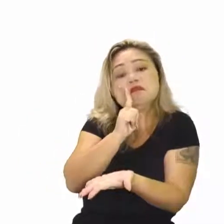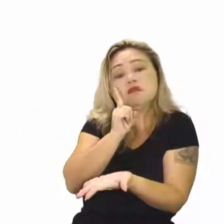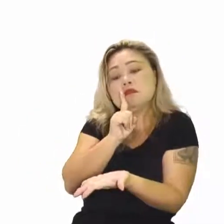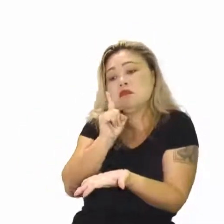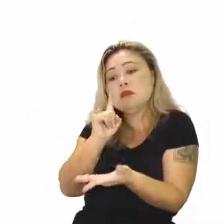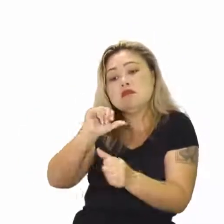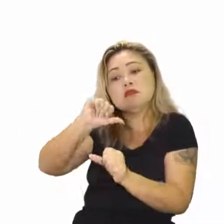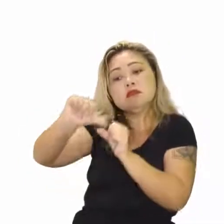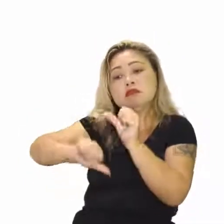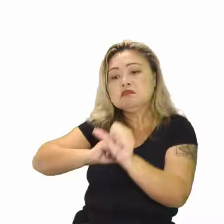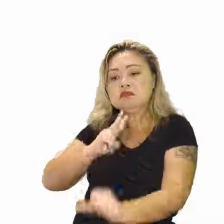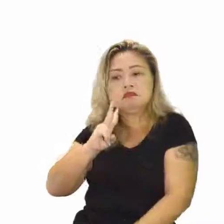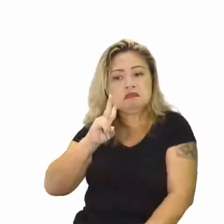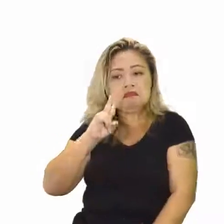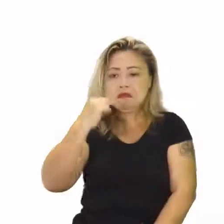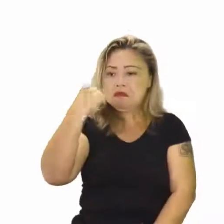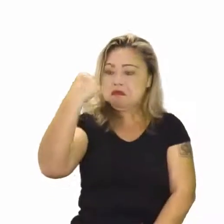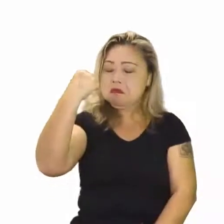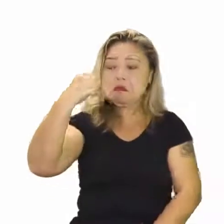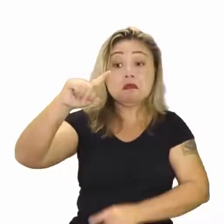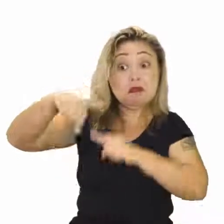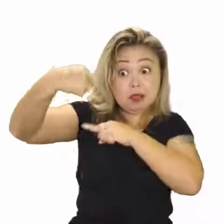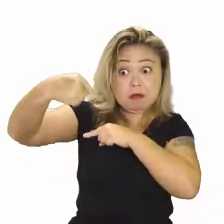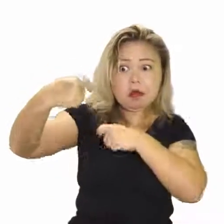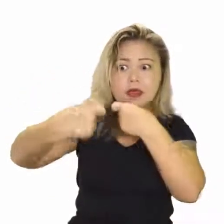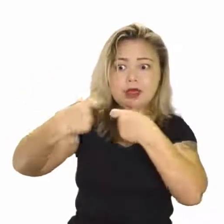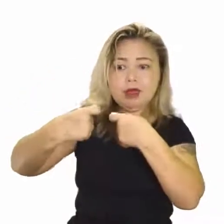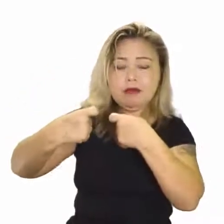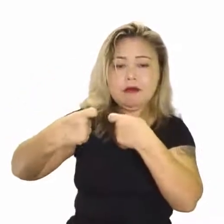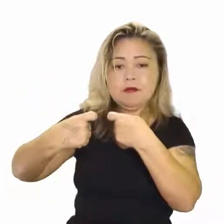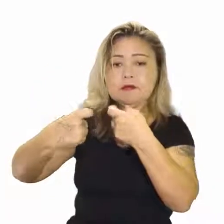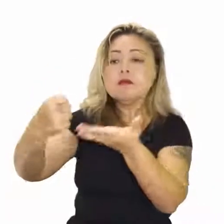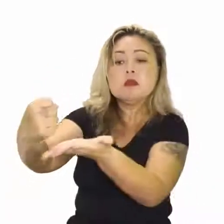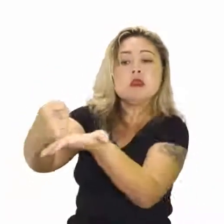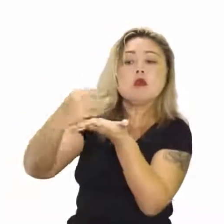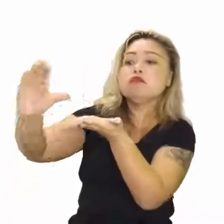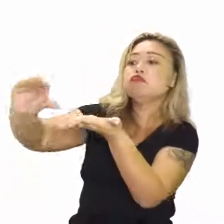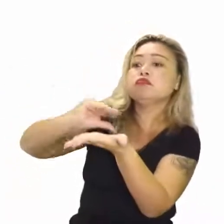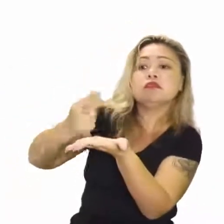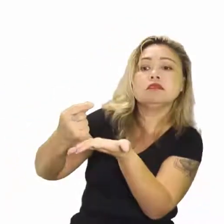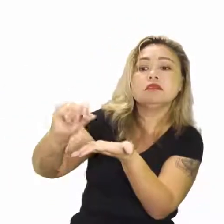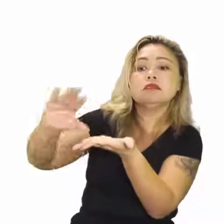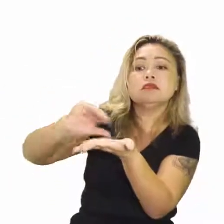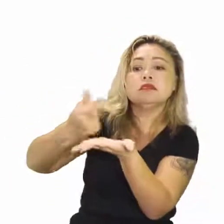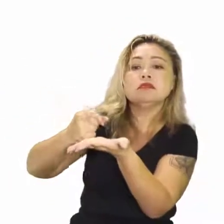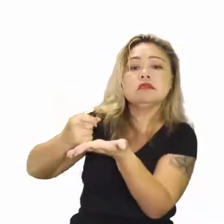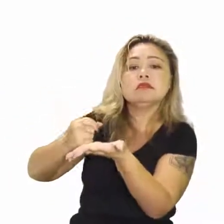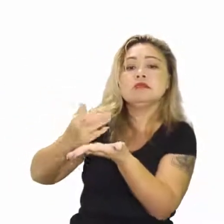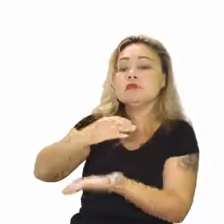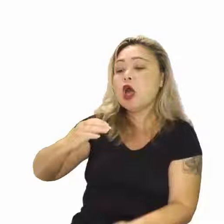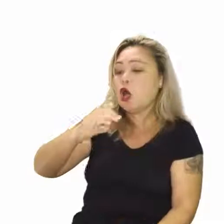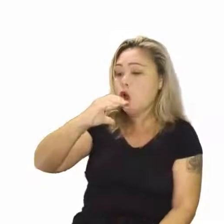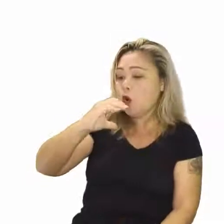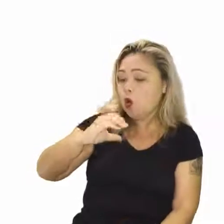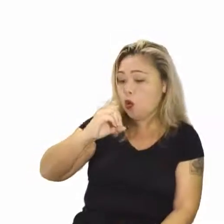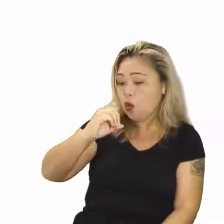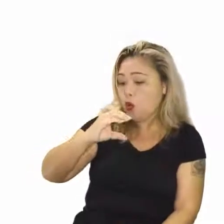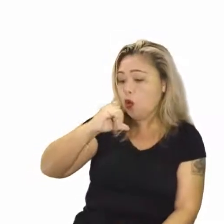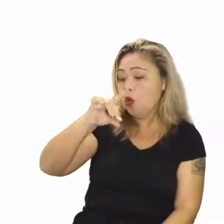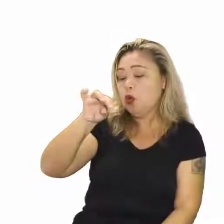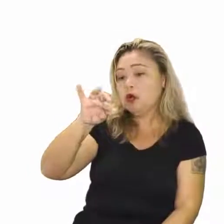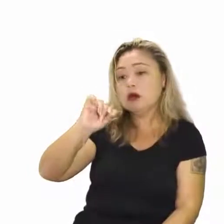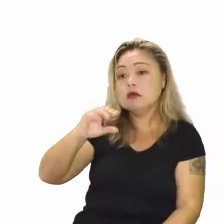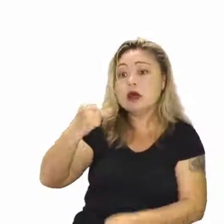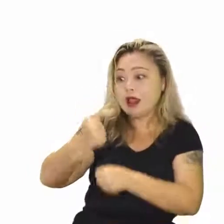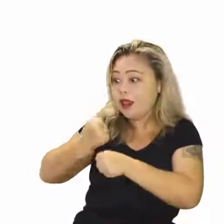se transforma na maior potência, né? Após a guerra. O apoio financeiro, parte ocidental da cidade de Berlim,